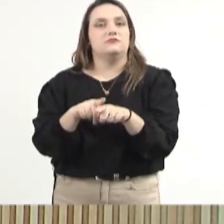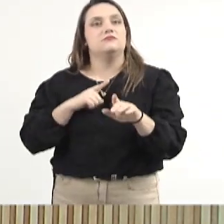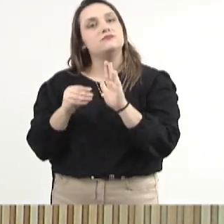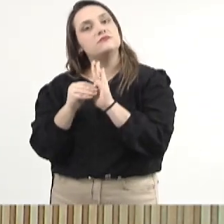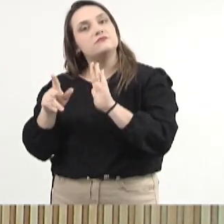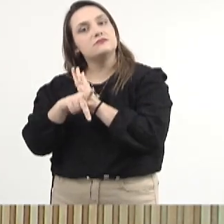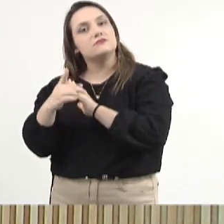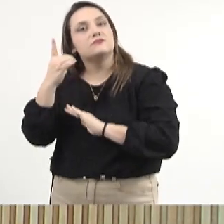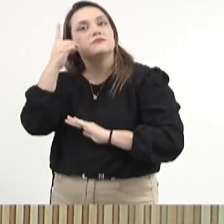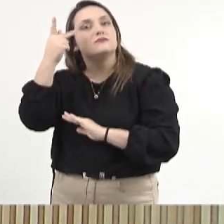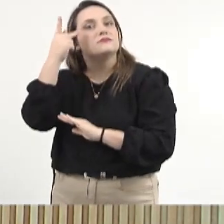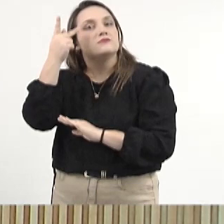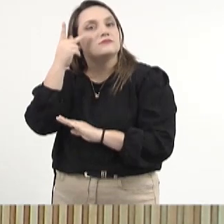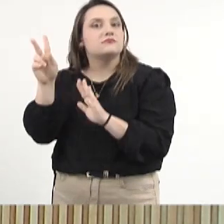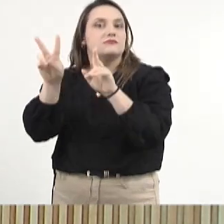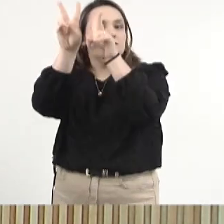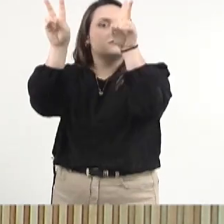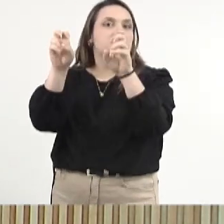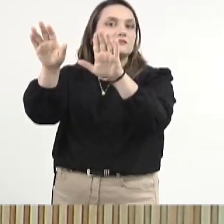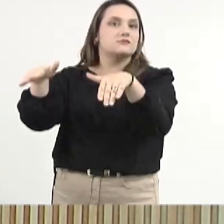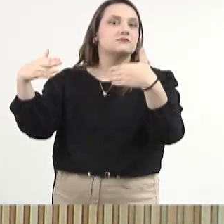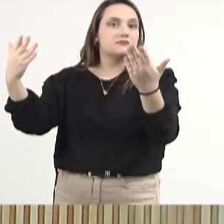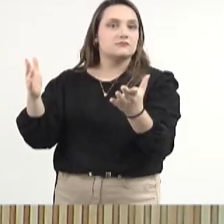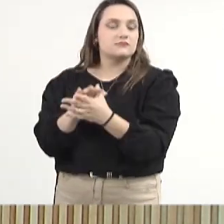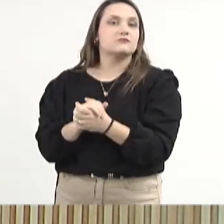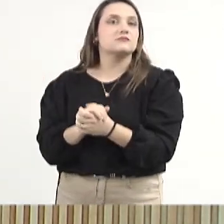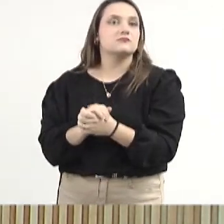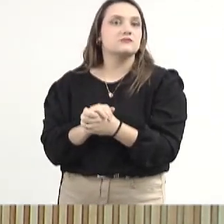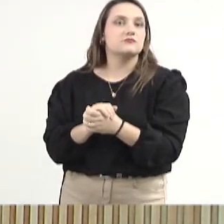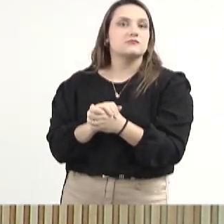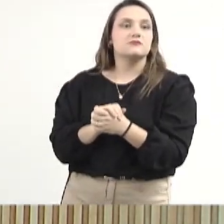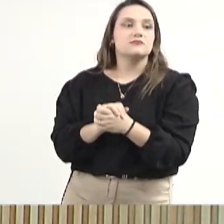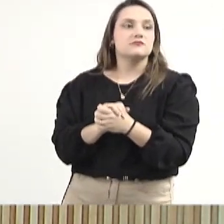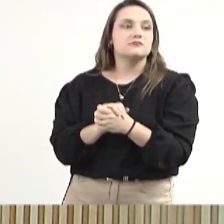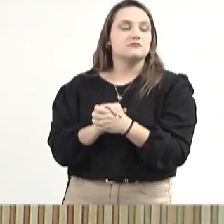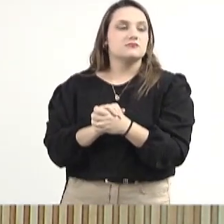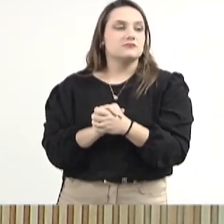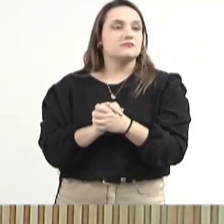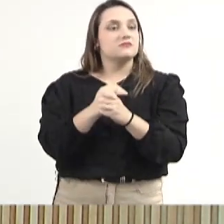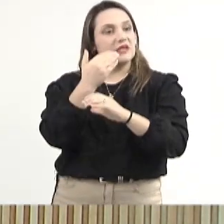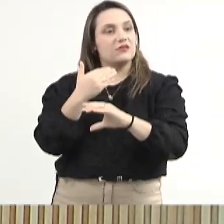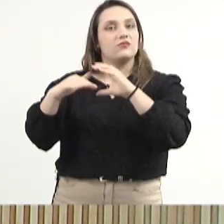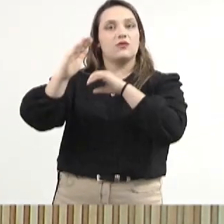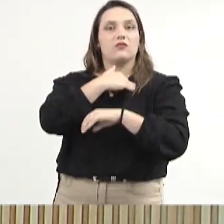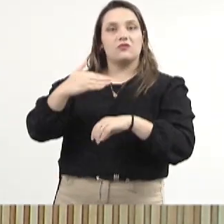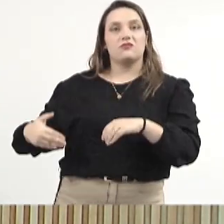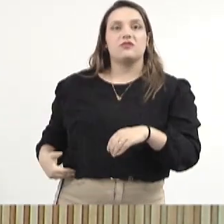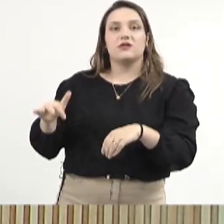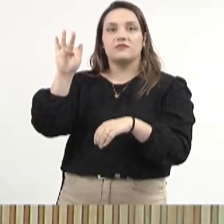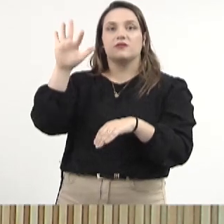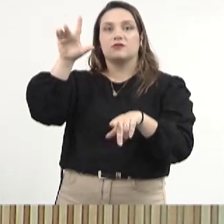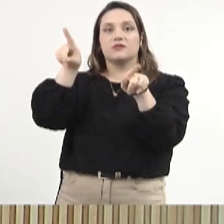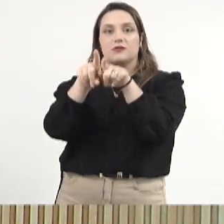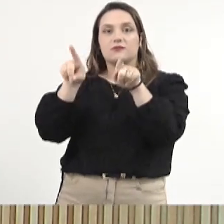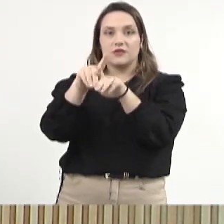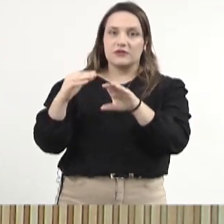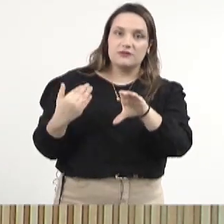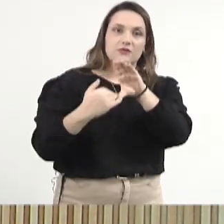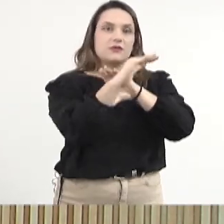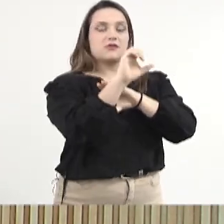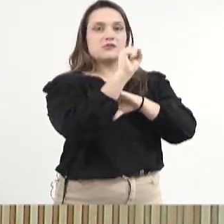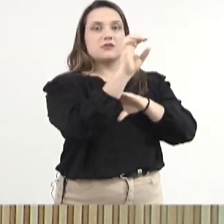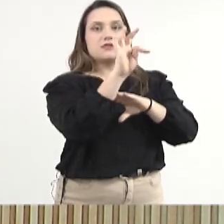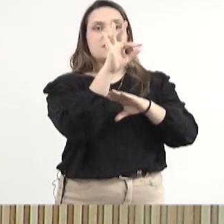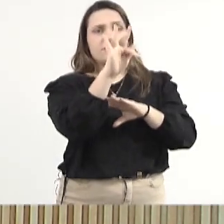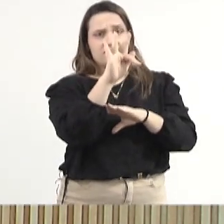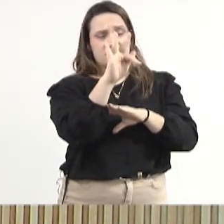do deputado Pedro Kemp com relação, aliás, a ser encaminhada ao governo federal e também ao Supremo Tribunal Federal, para que esses poderes